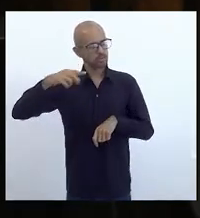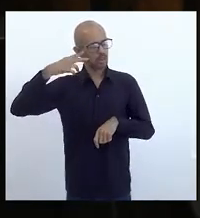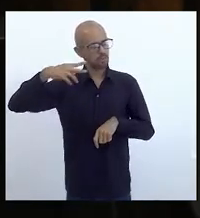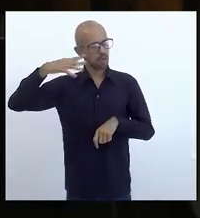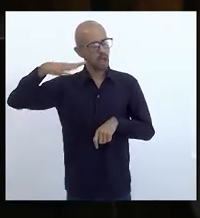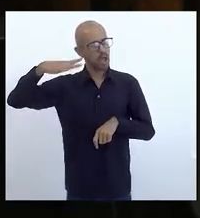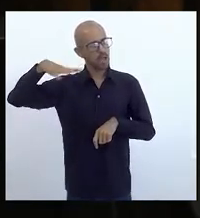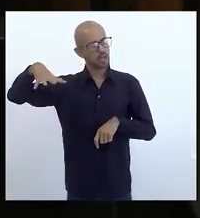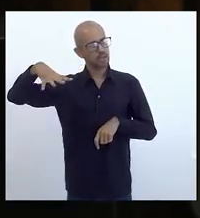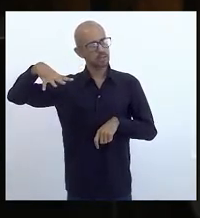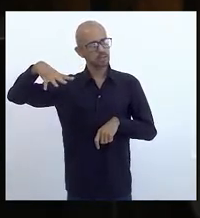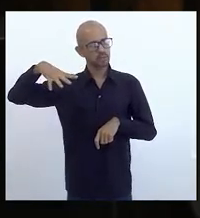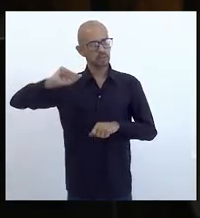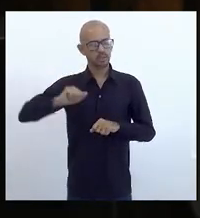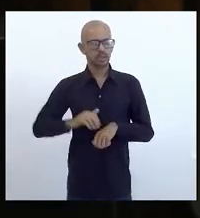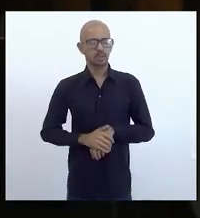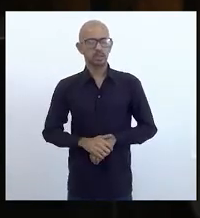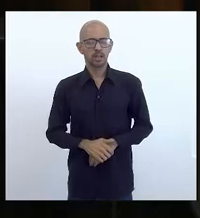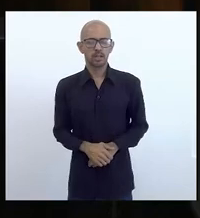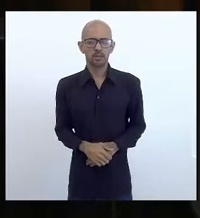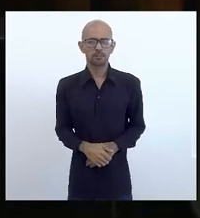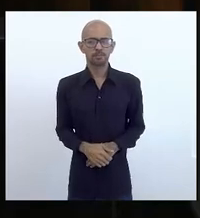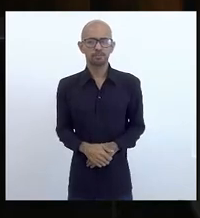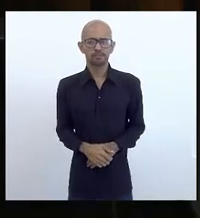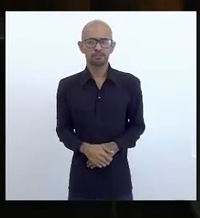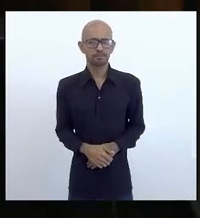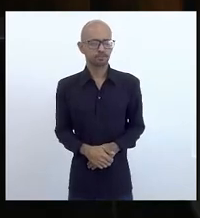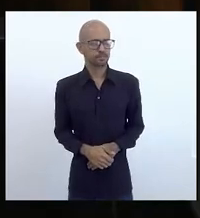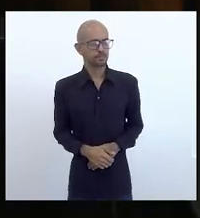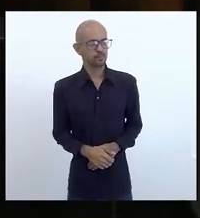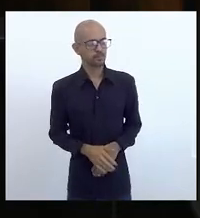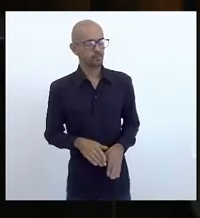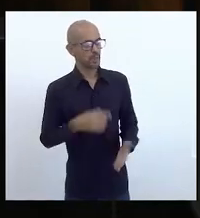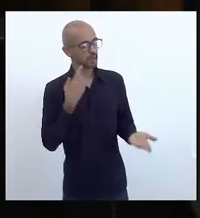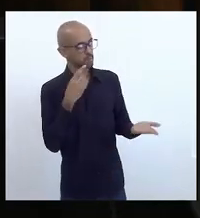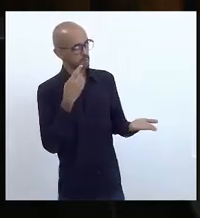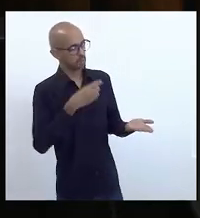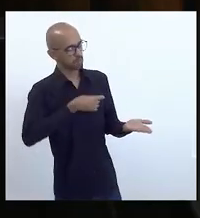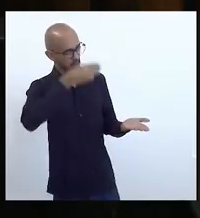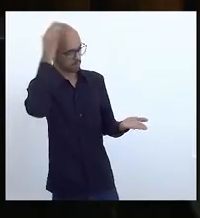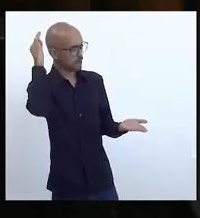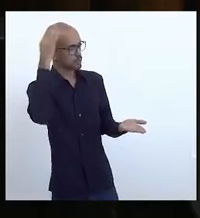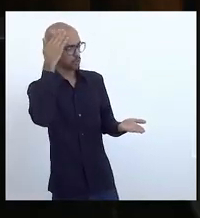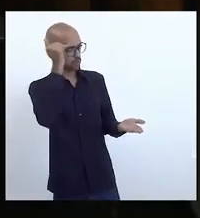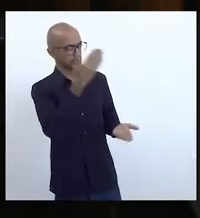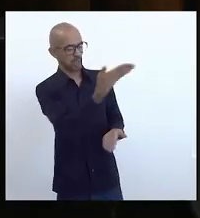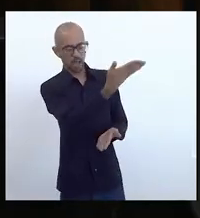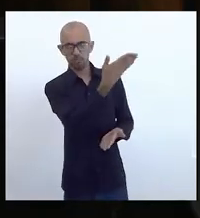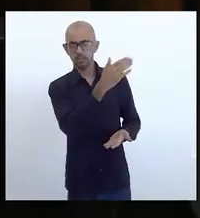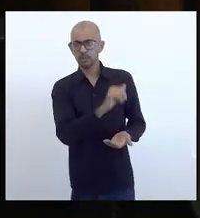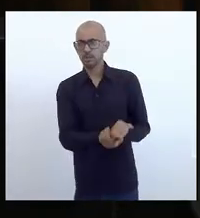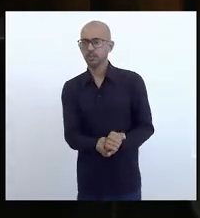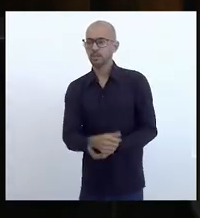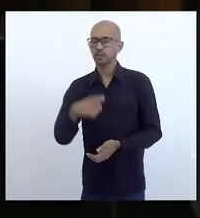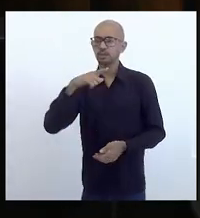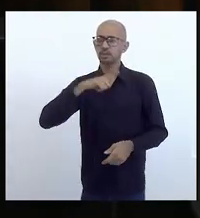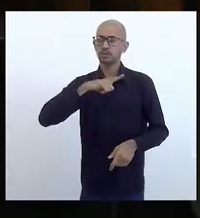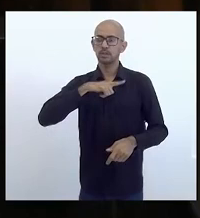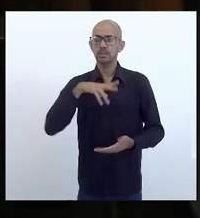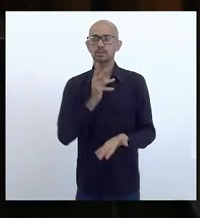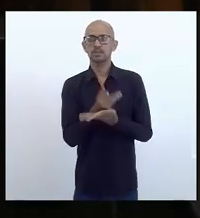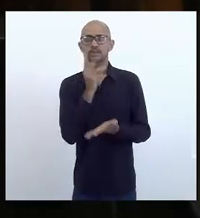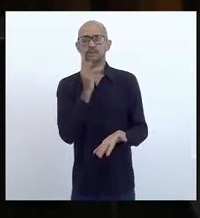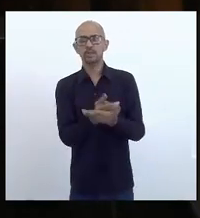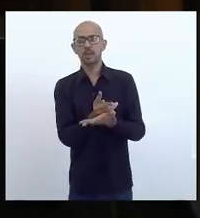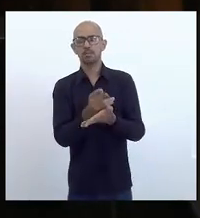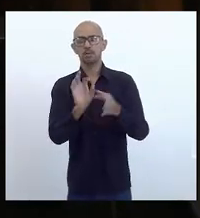entra a semana uma e outra, deputado Márcio Pacheco há de verificar que tem sempre um projeto em